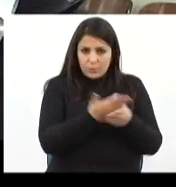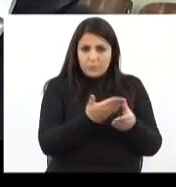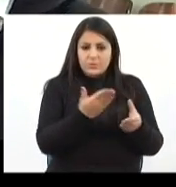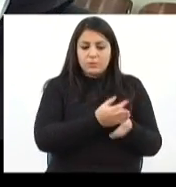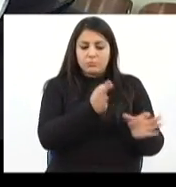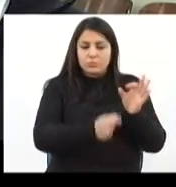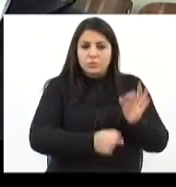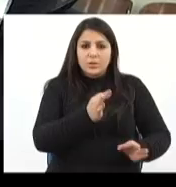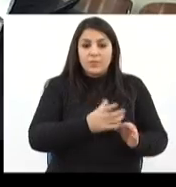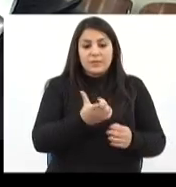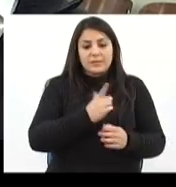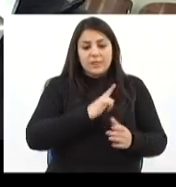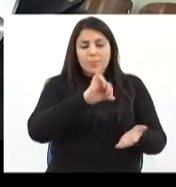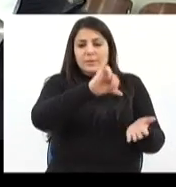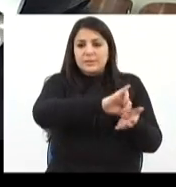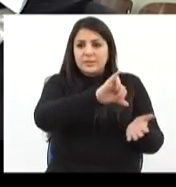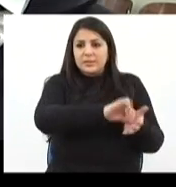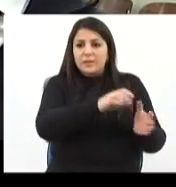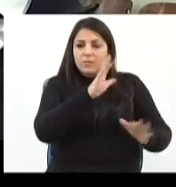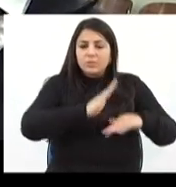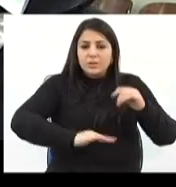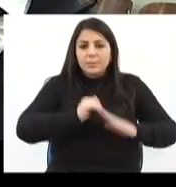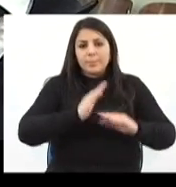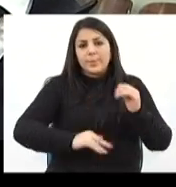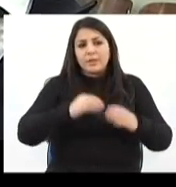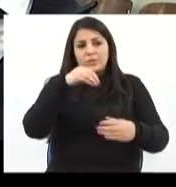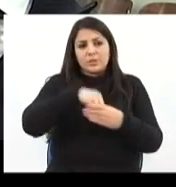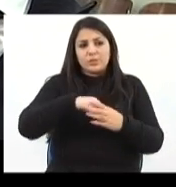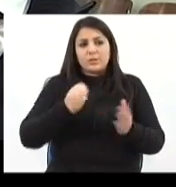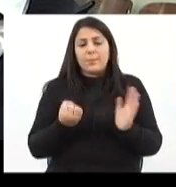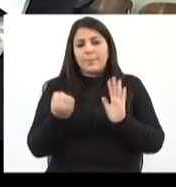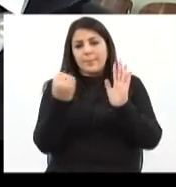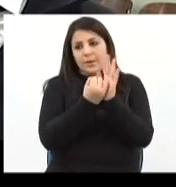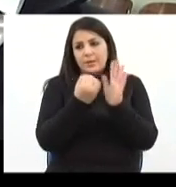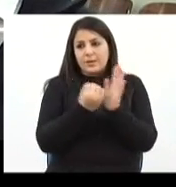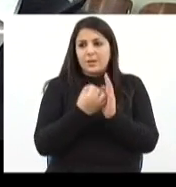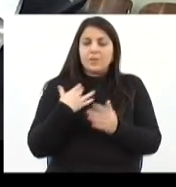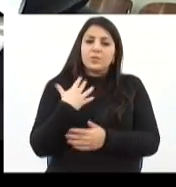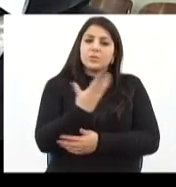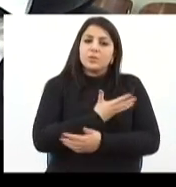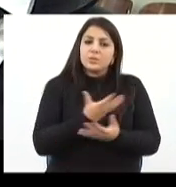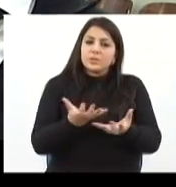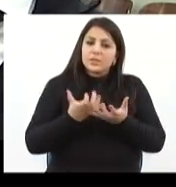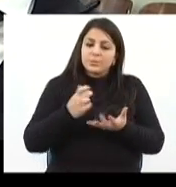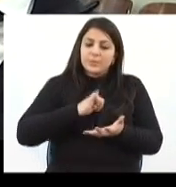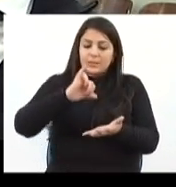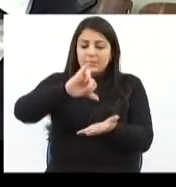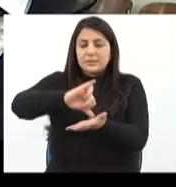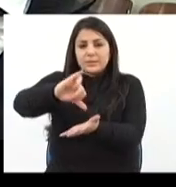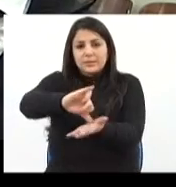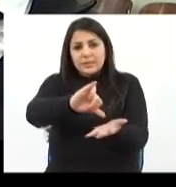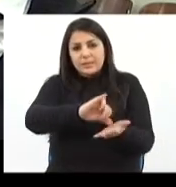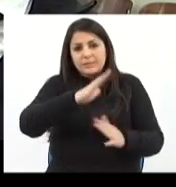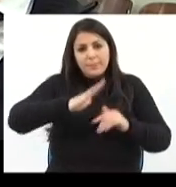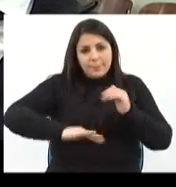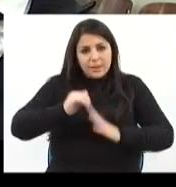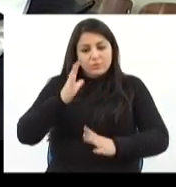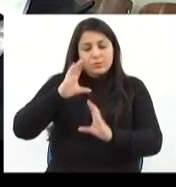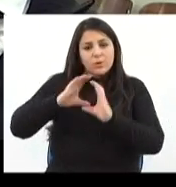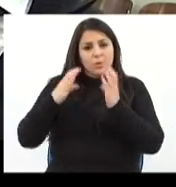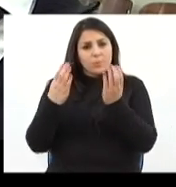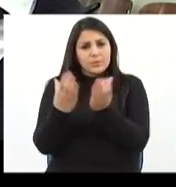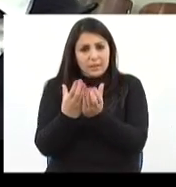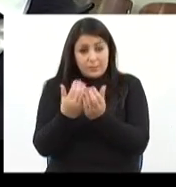um processo judicial. Nós teríamos uma central de práticas junto ao fórum da comarca. Mas também nós queremos ter centrais de práticas